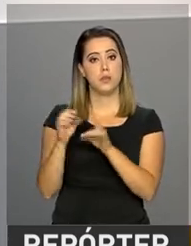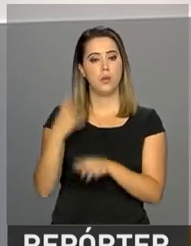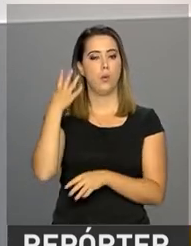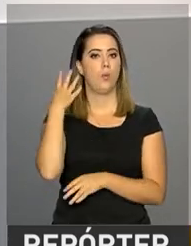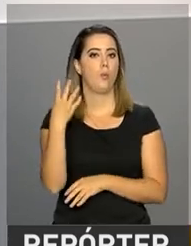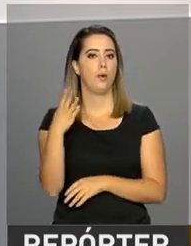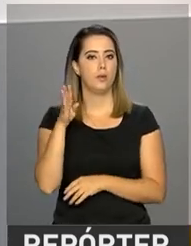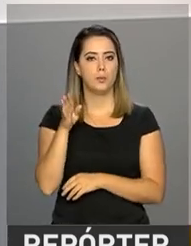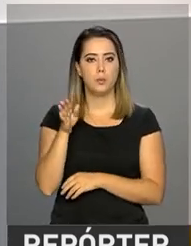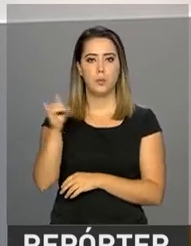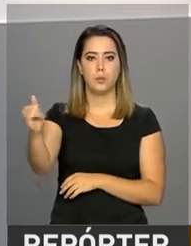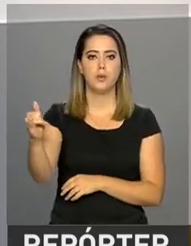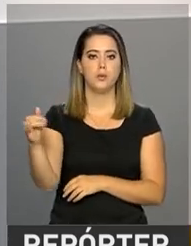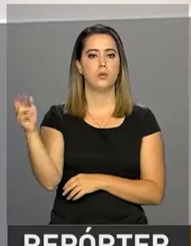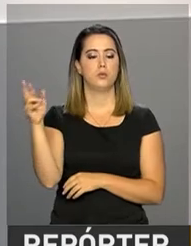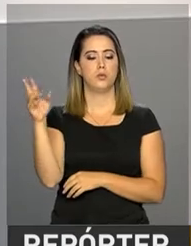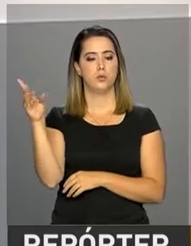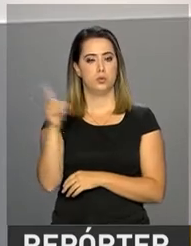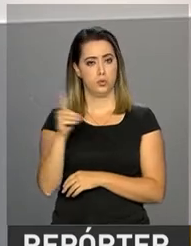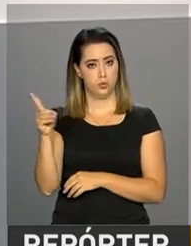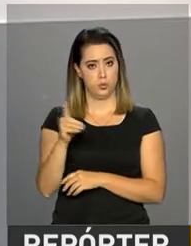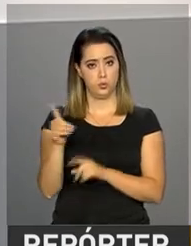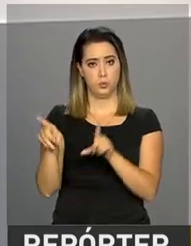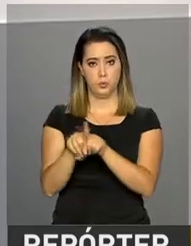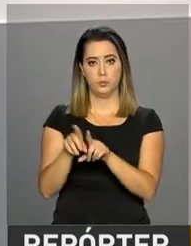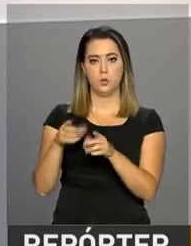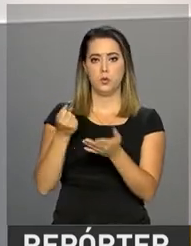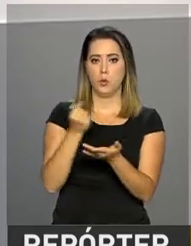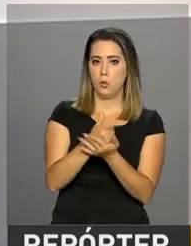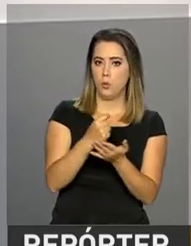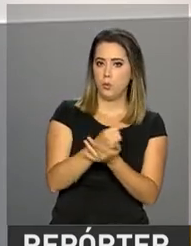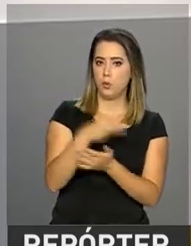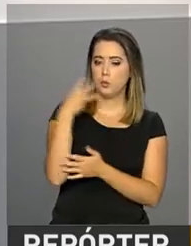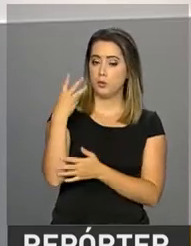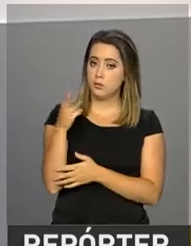US$ 4,580 bilhões e comprou de outros países